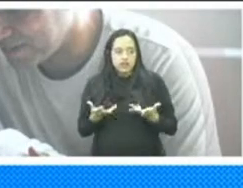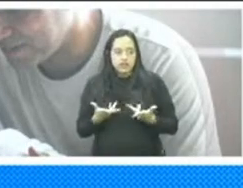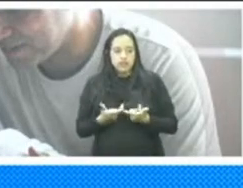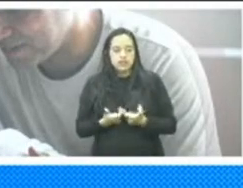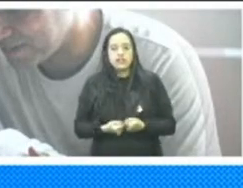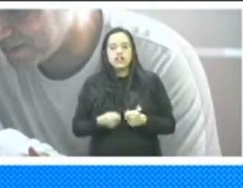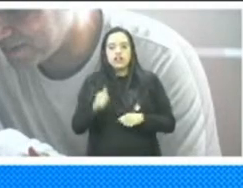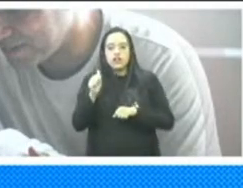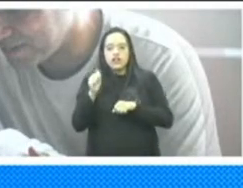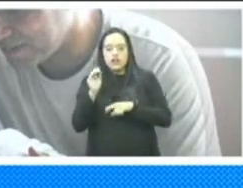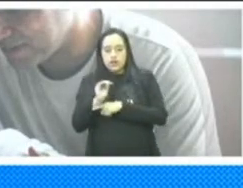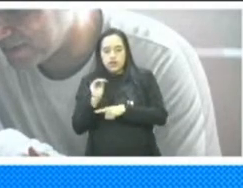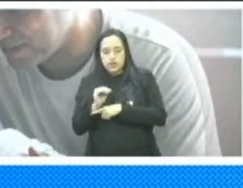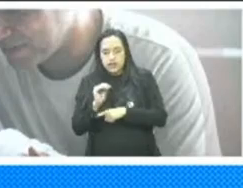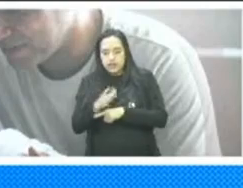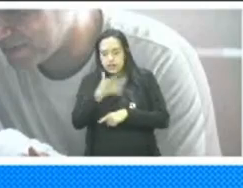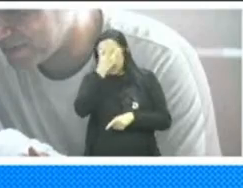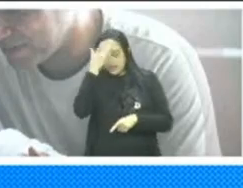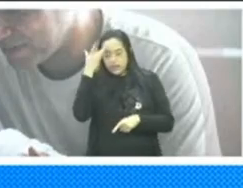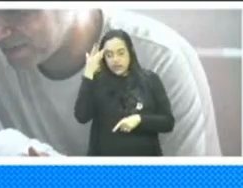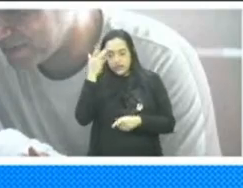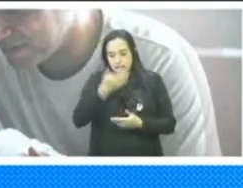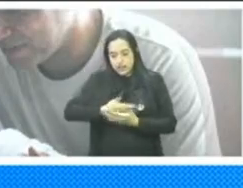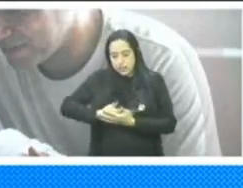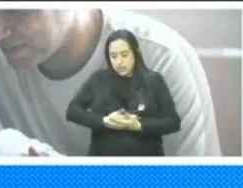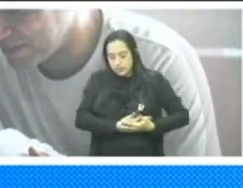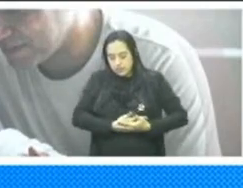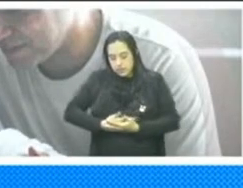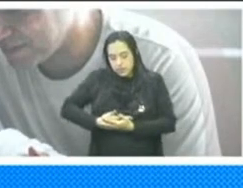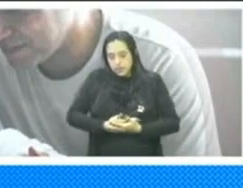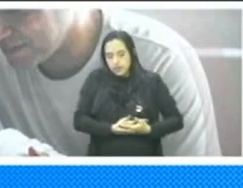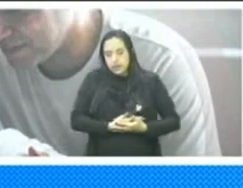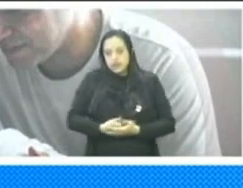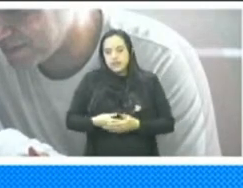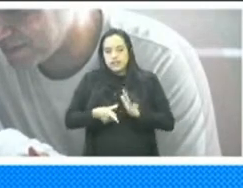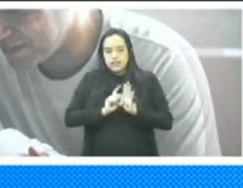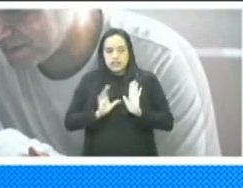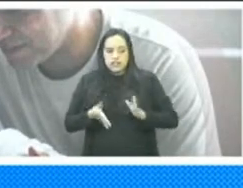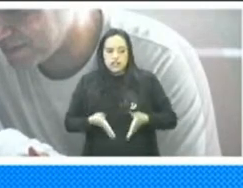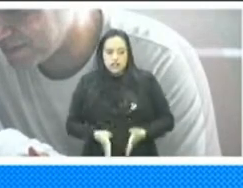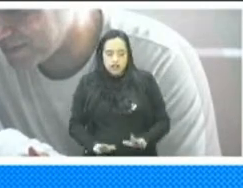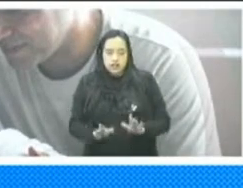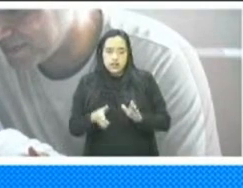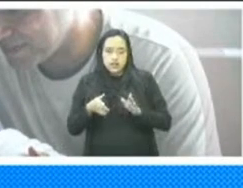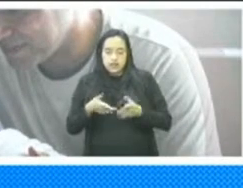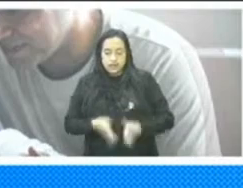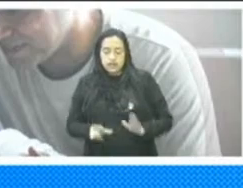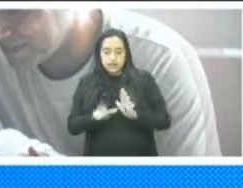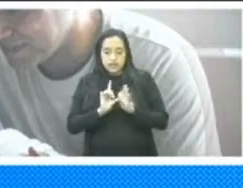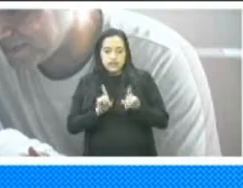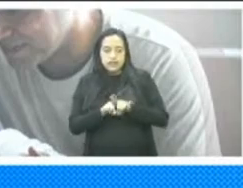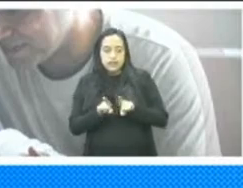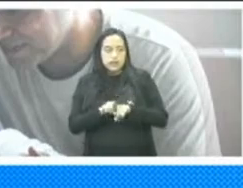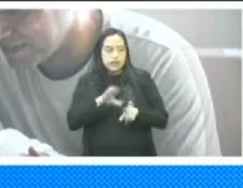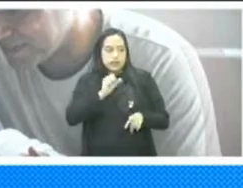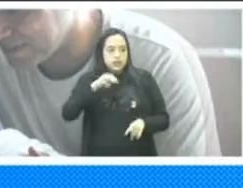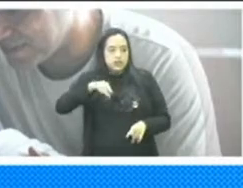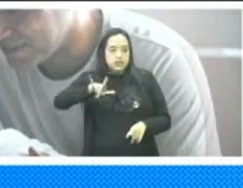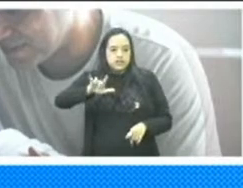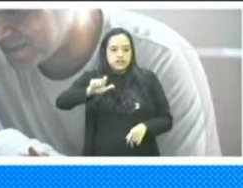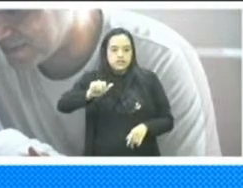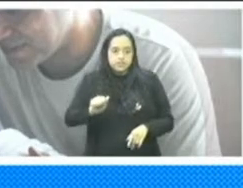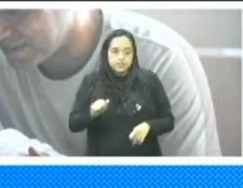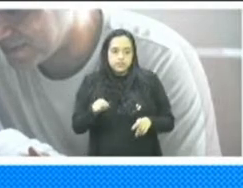do cuidado dos bebês prematuros e de baixo peso. E também agradecer a Camila, né, do